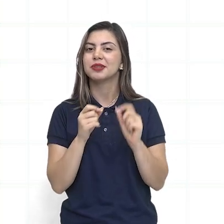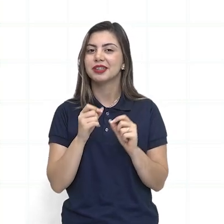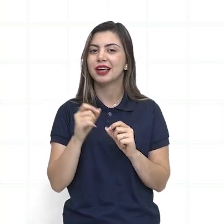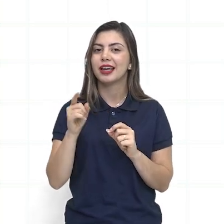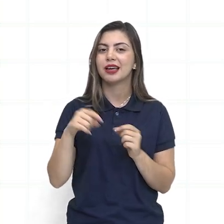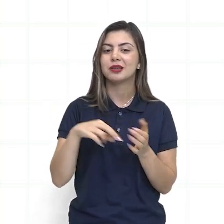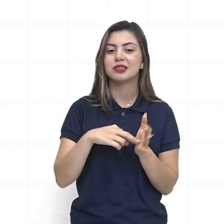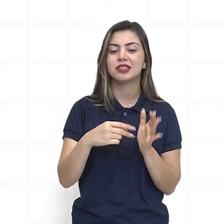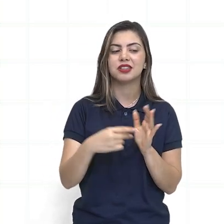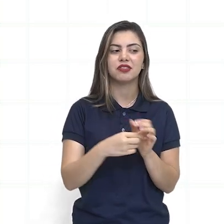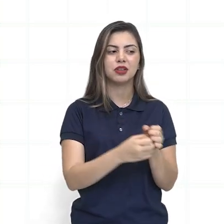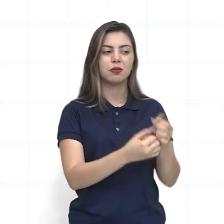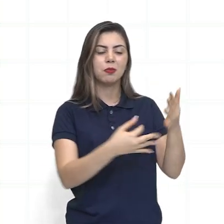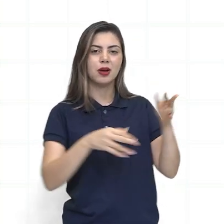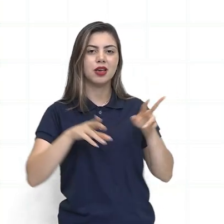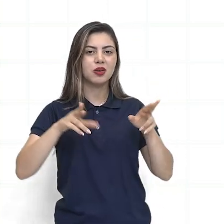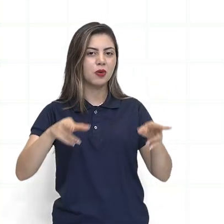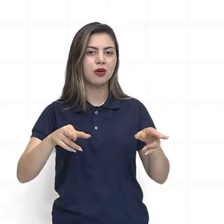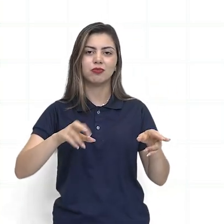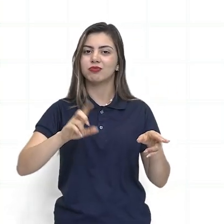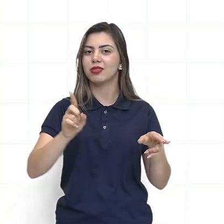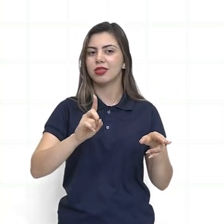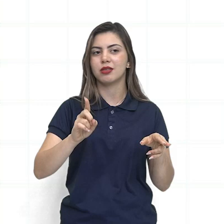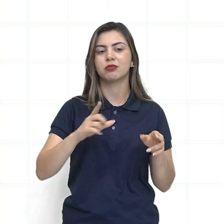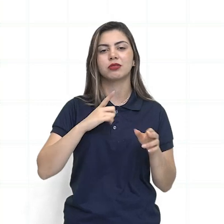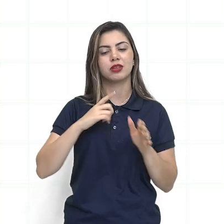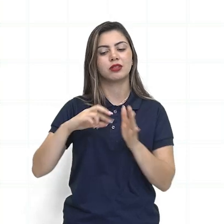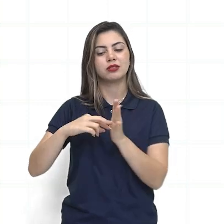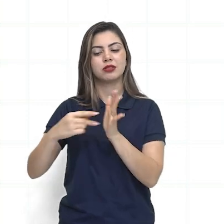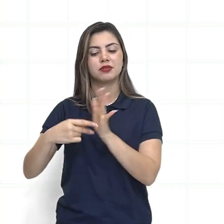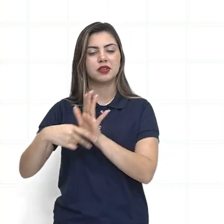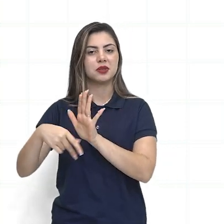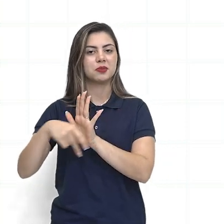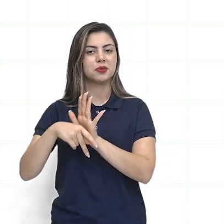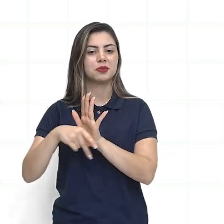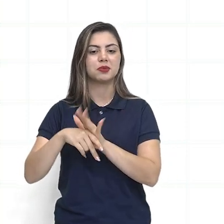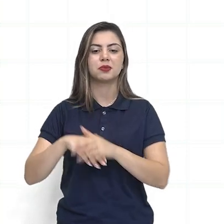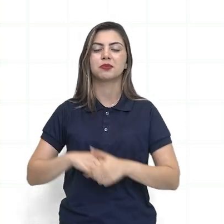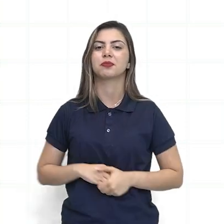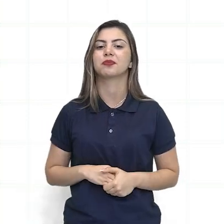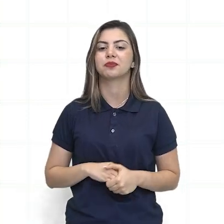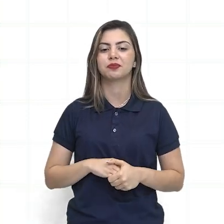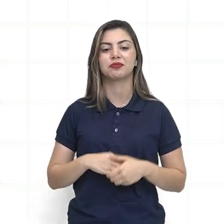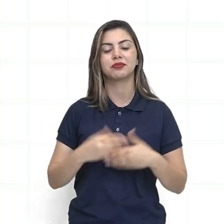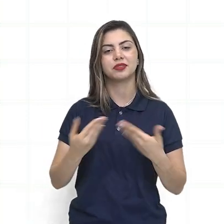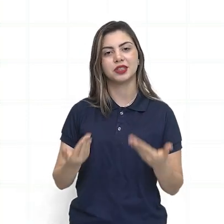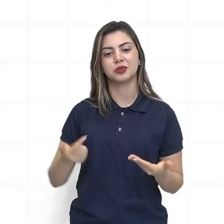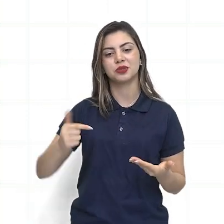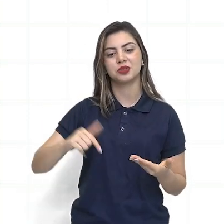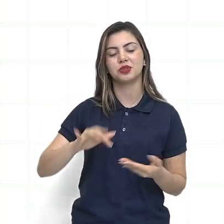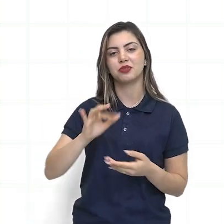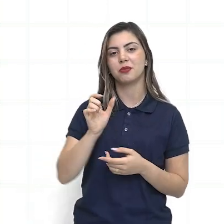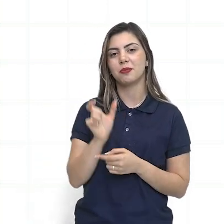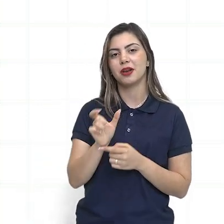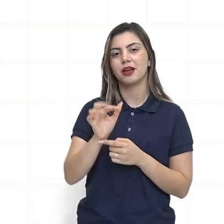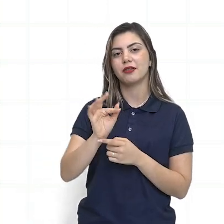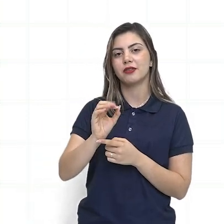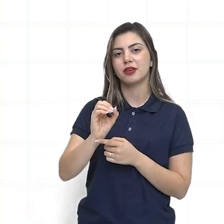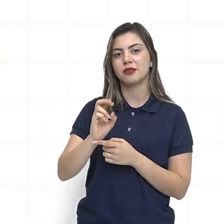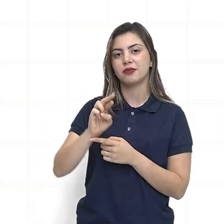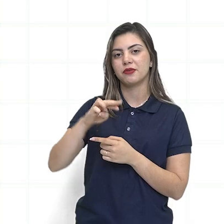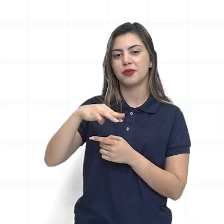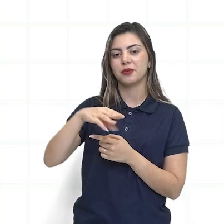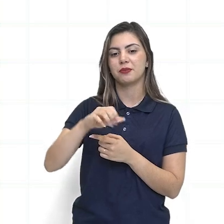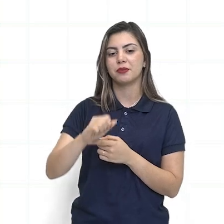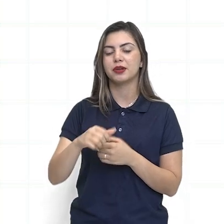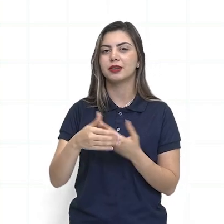o sentido de todas as outras que já mostramos para você. E aí voltamos à palavra forma.